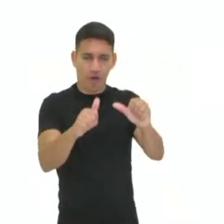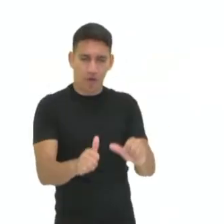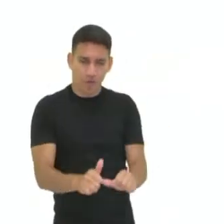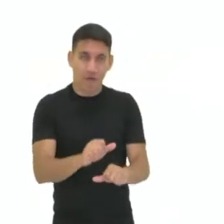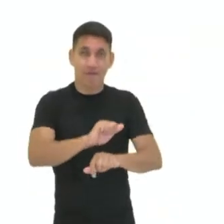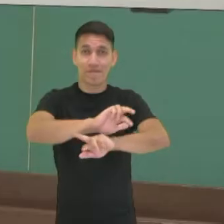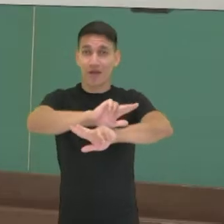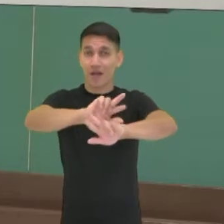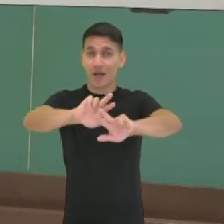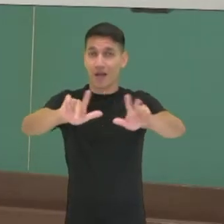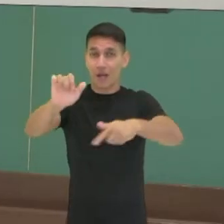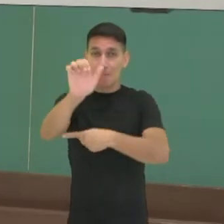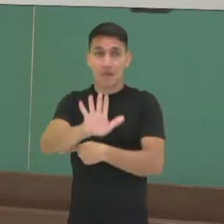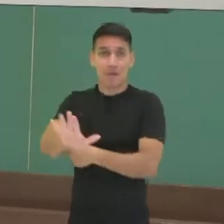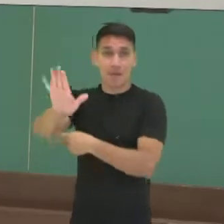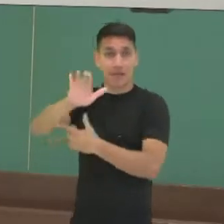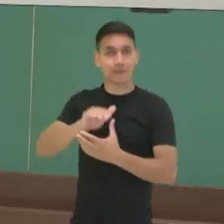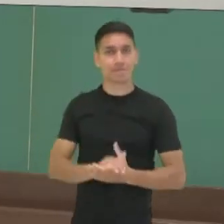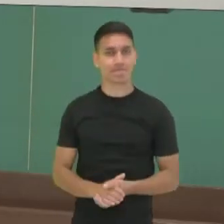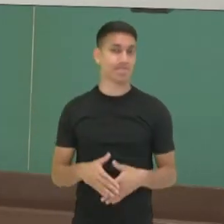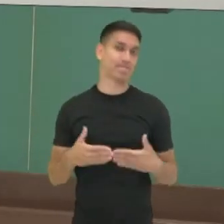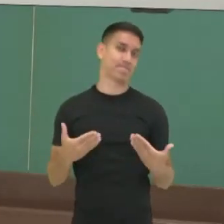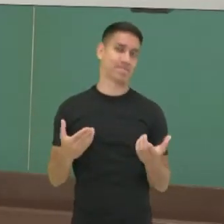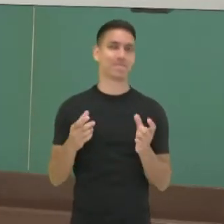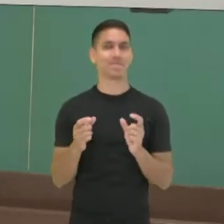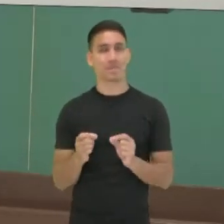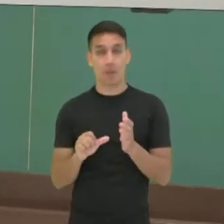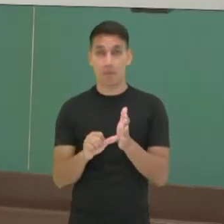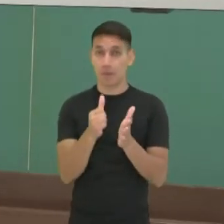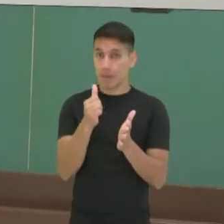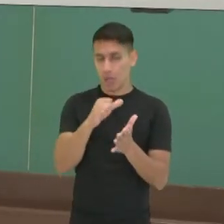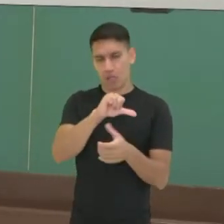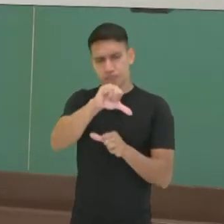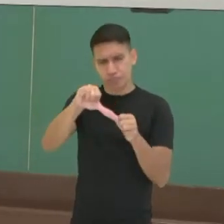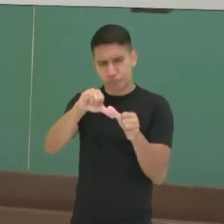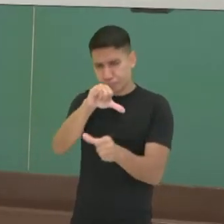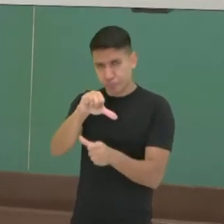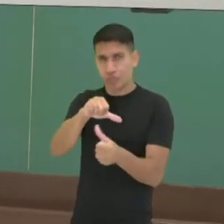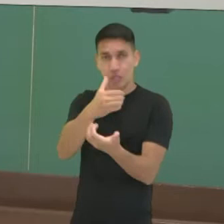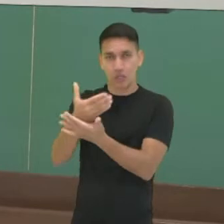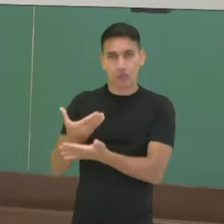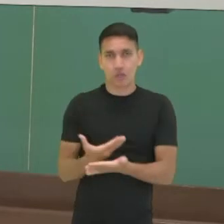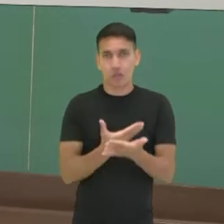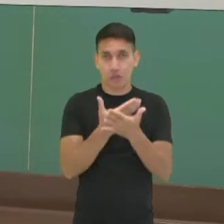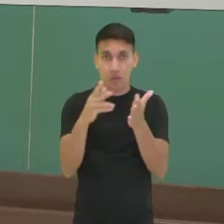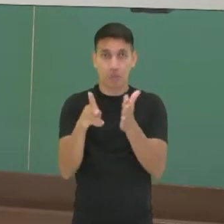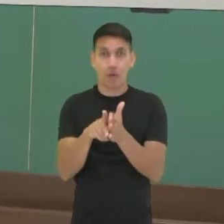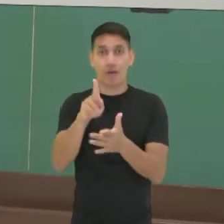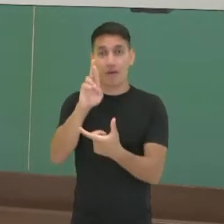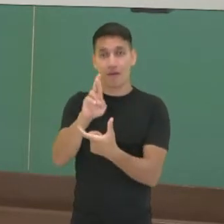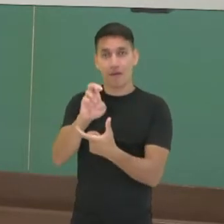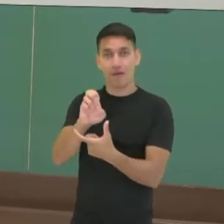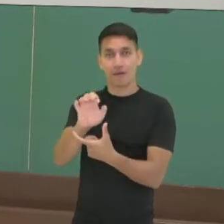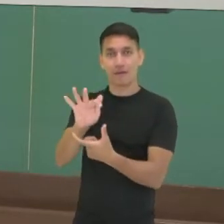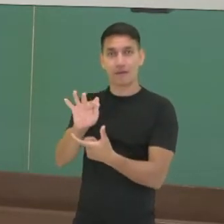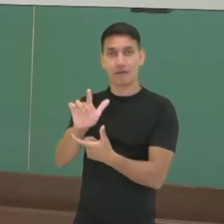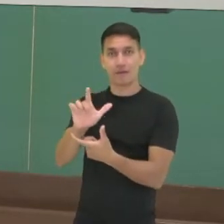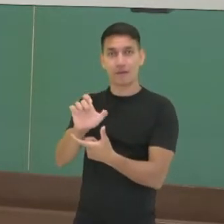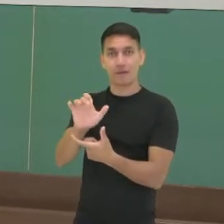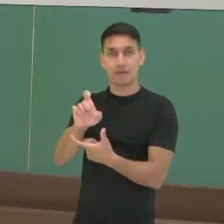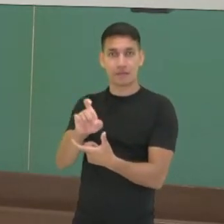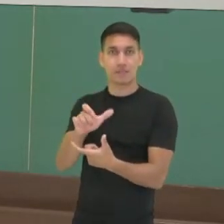diferentes figuras? Muito bem. A primeira das transformações que nós vamos estudar é a reflexão. São três